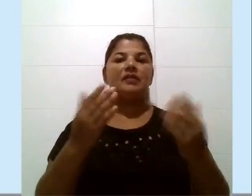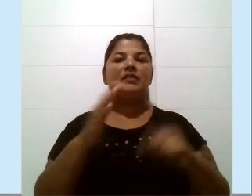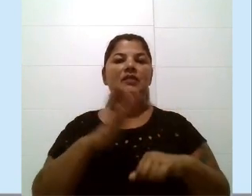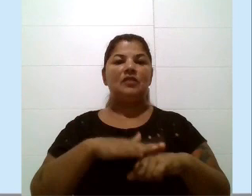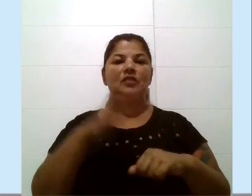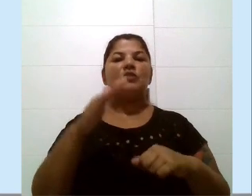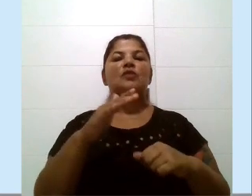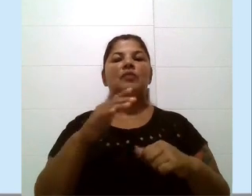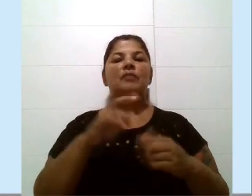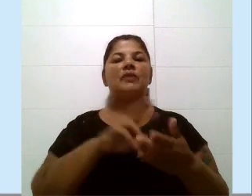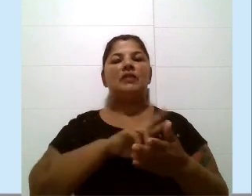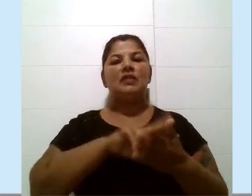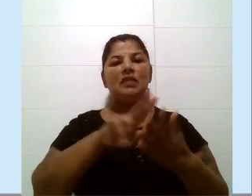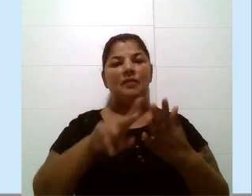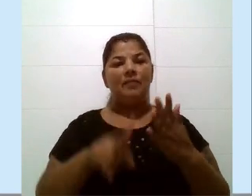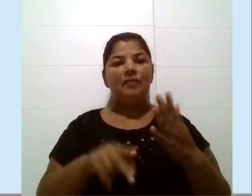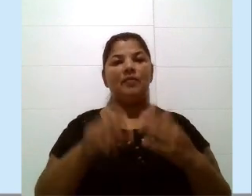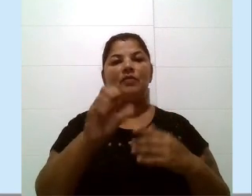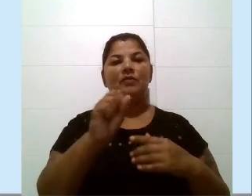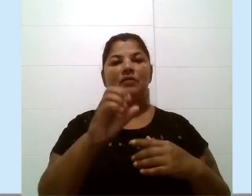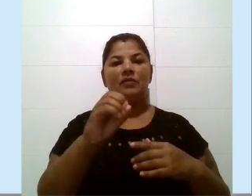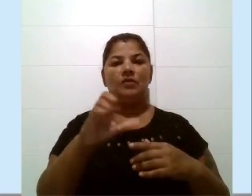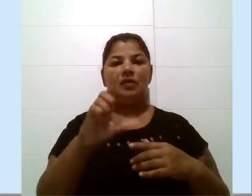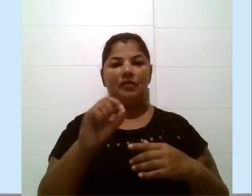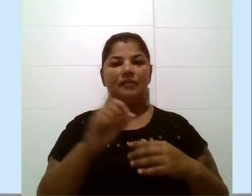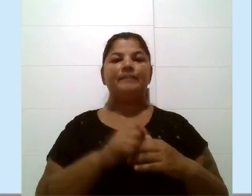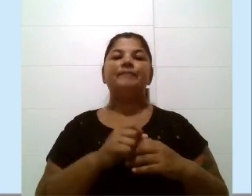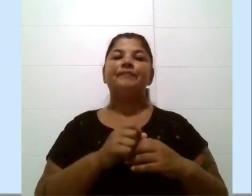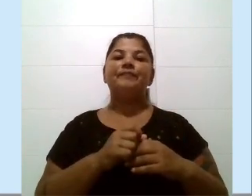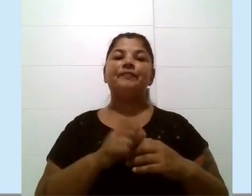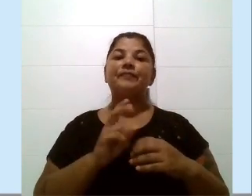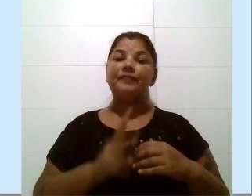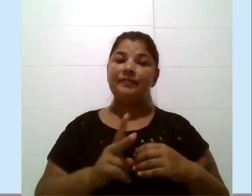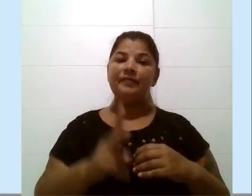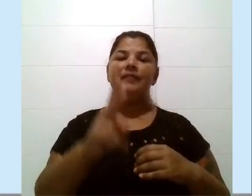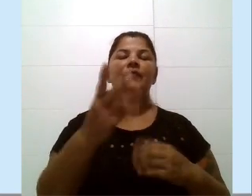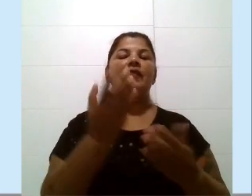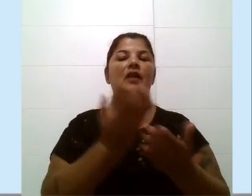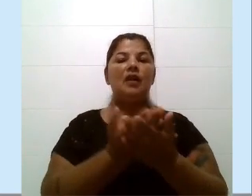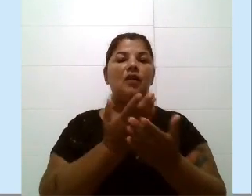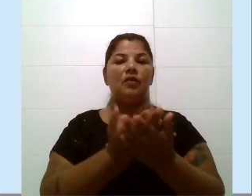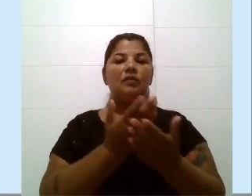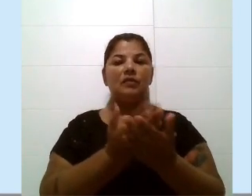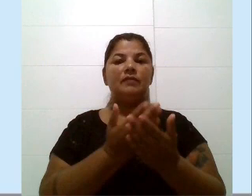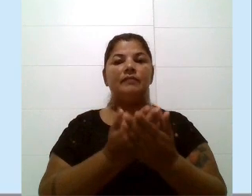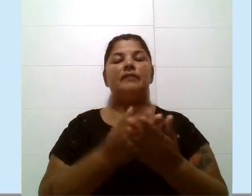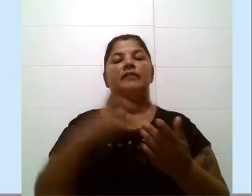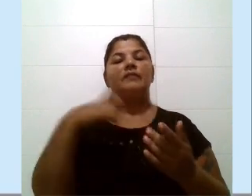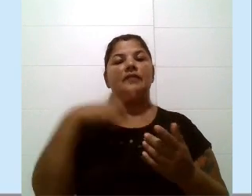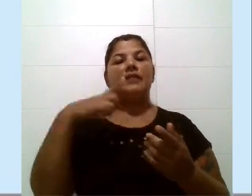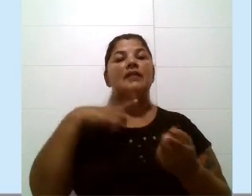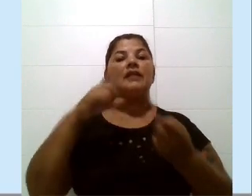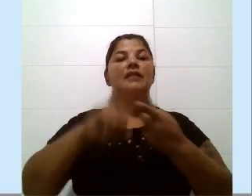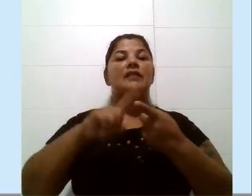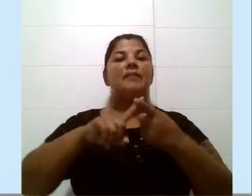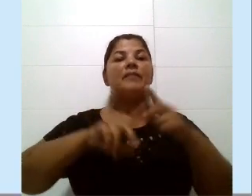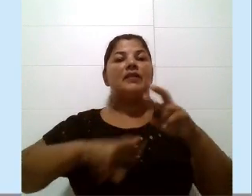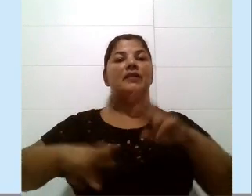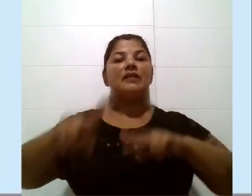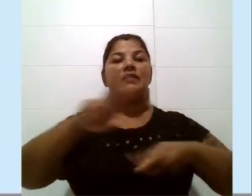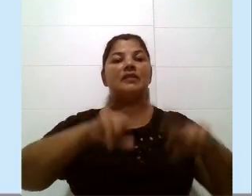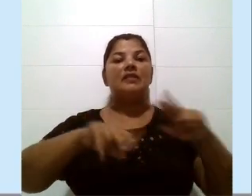desses solos, ok, sexto ano? Mas vamos continuar a aula. Gente, existem também, né, como variedade de solos, existem também